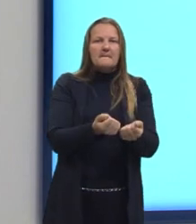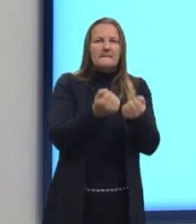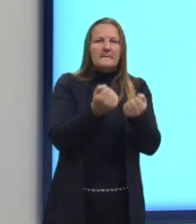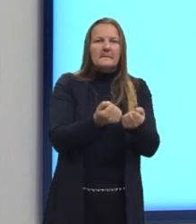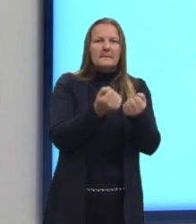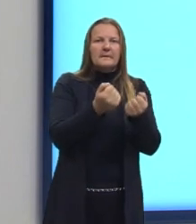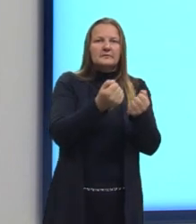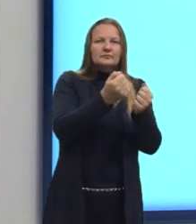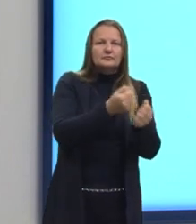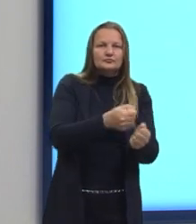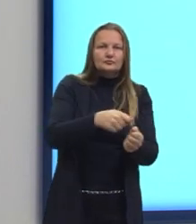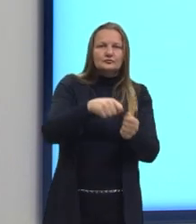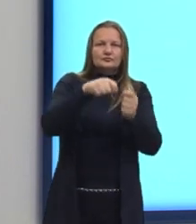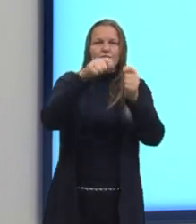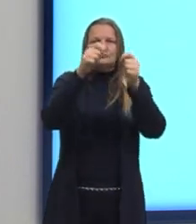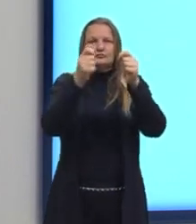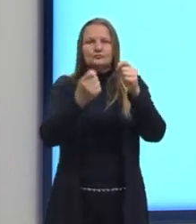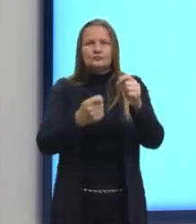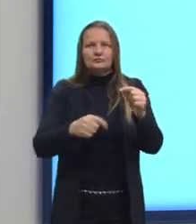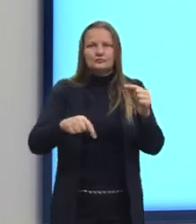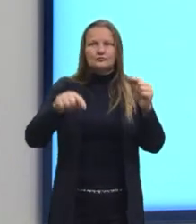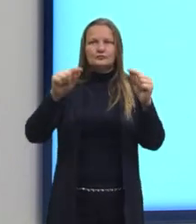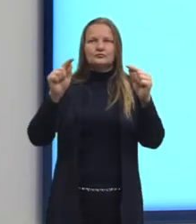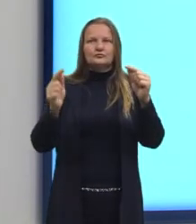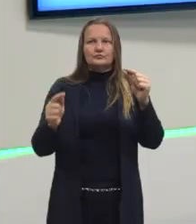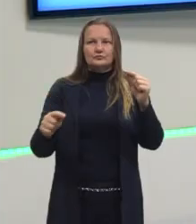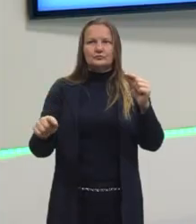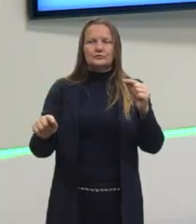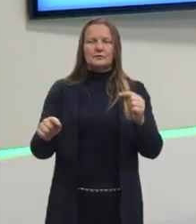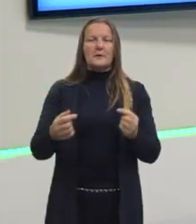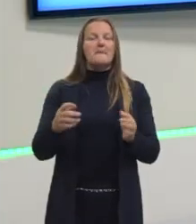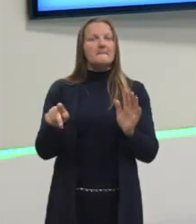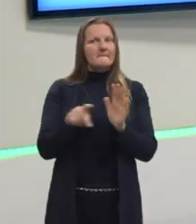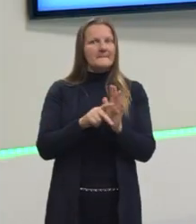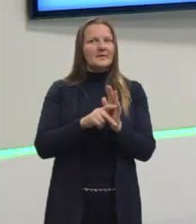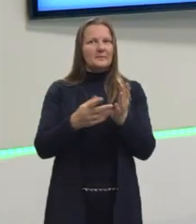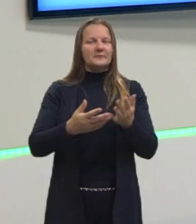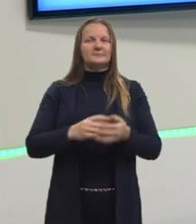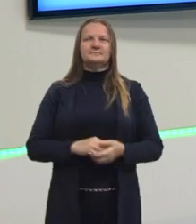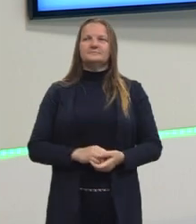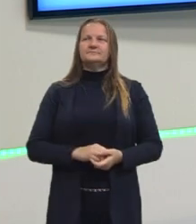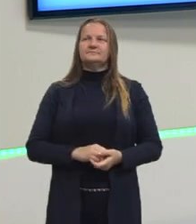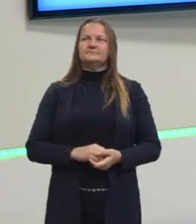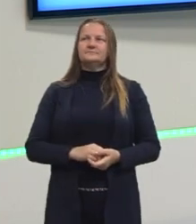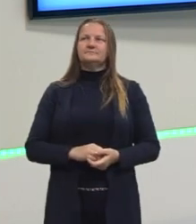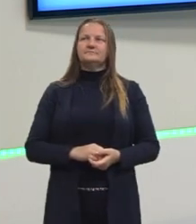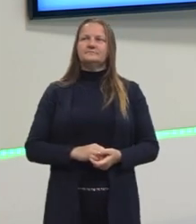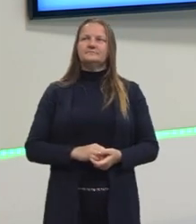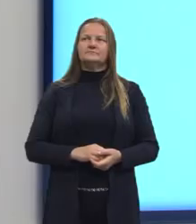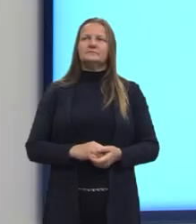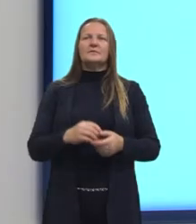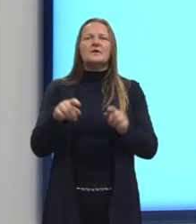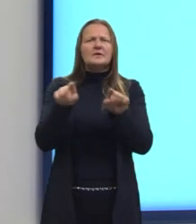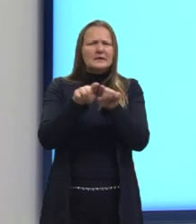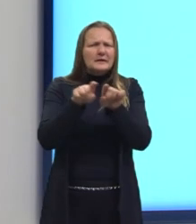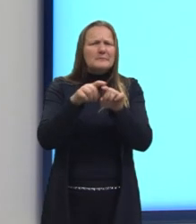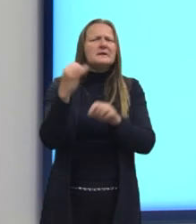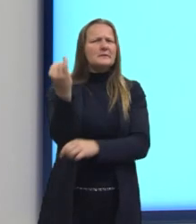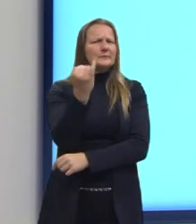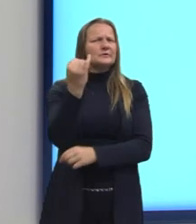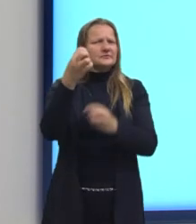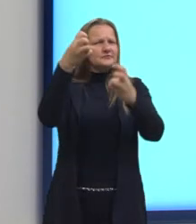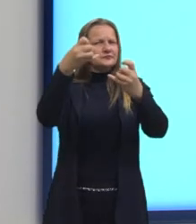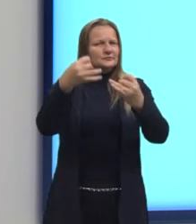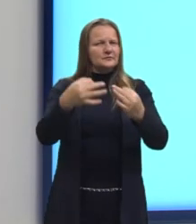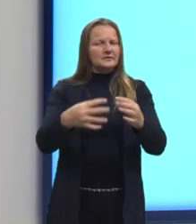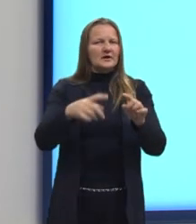subindo e descendo certo e outra coisa importante né